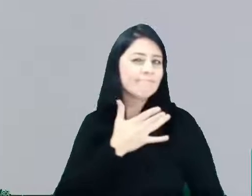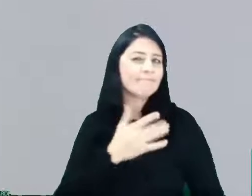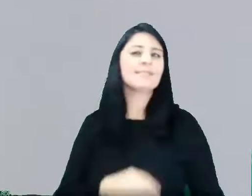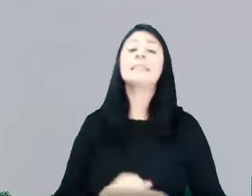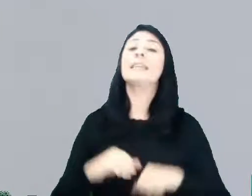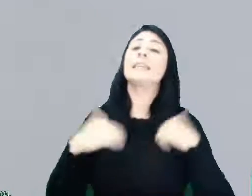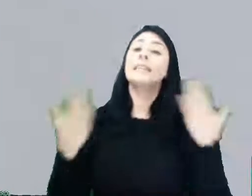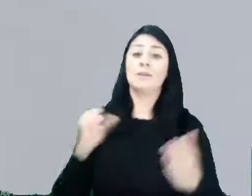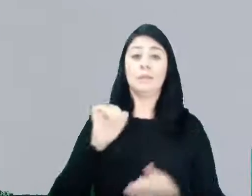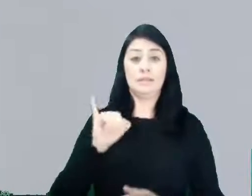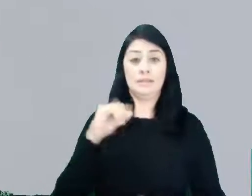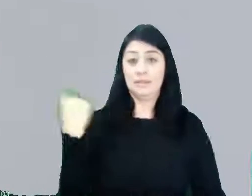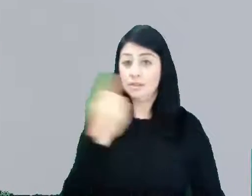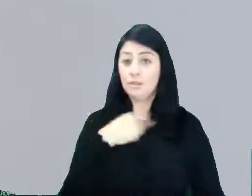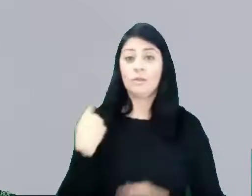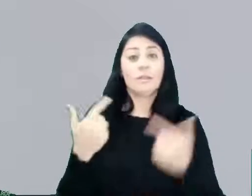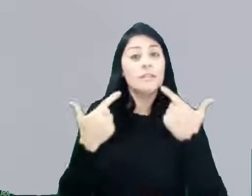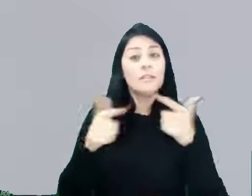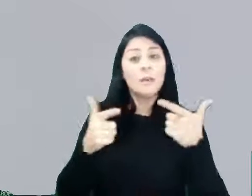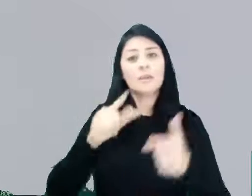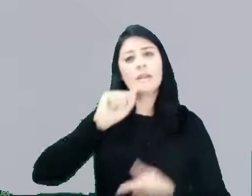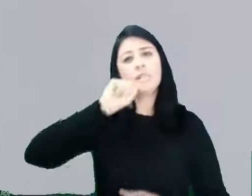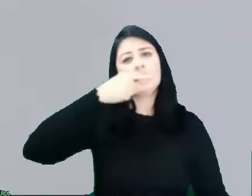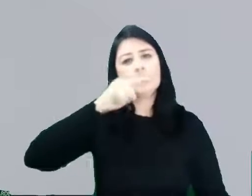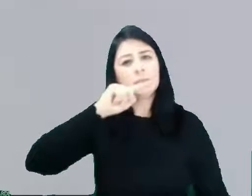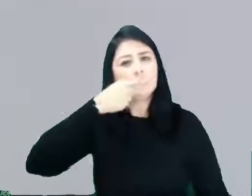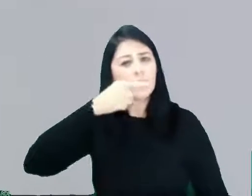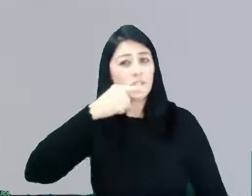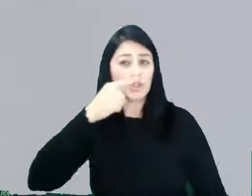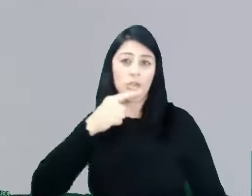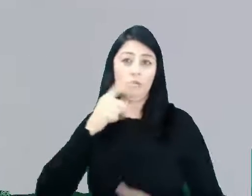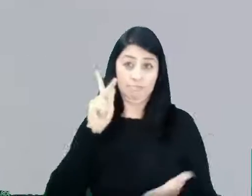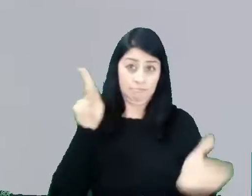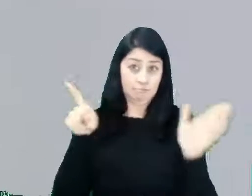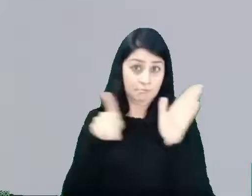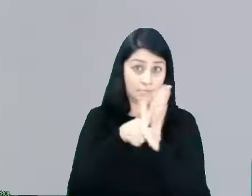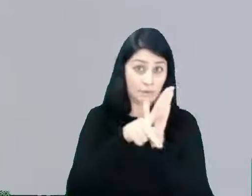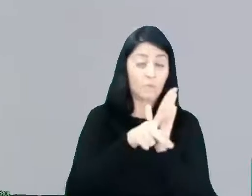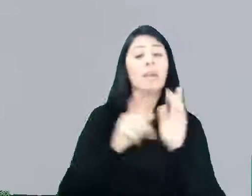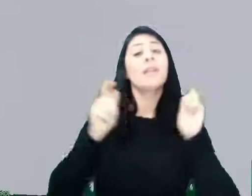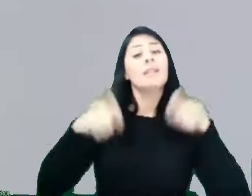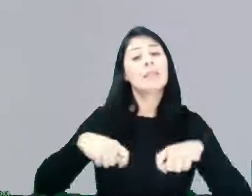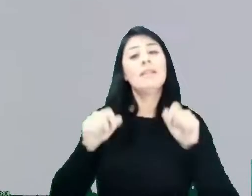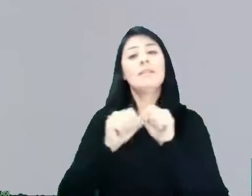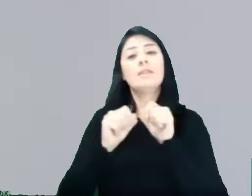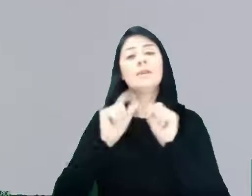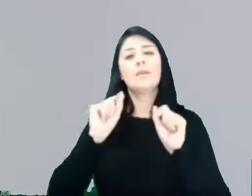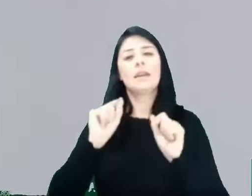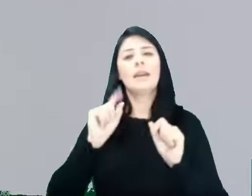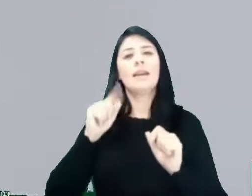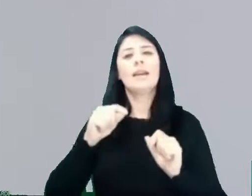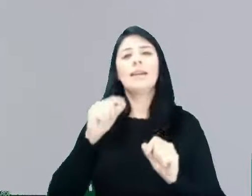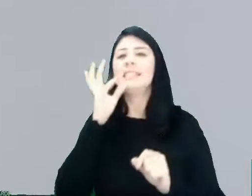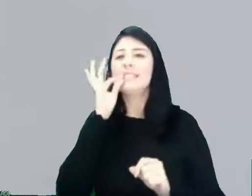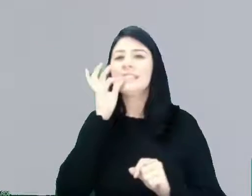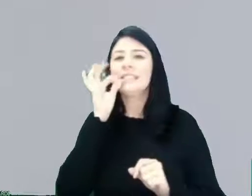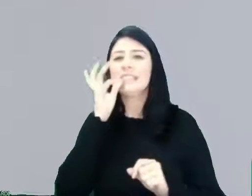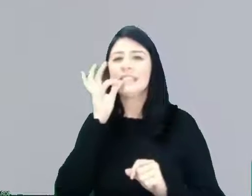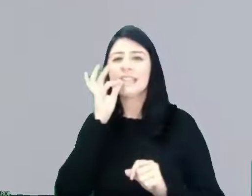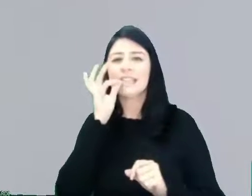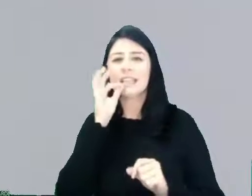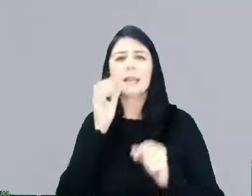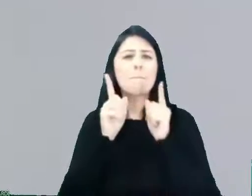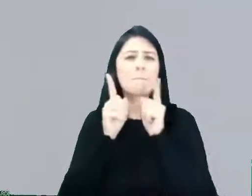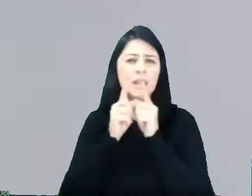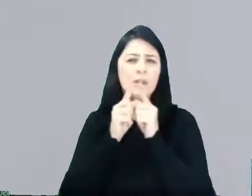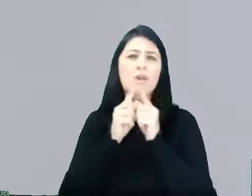delícia. E então, se a gente não tiver esse espetinho grande, o que que a gente pode fazer? Pegar